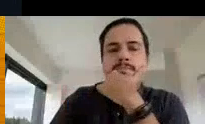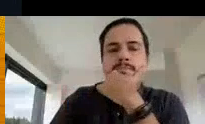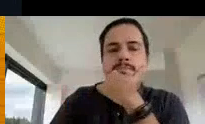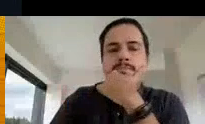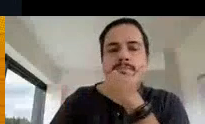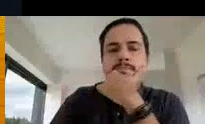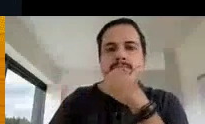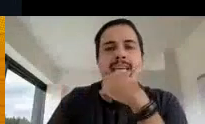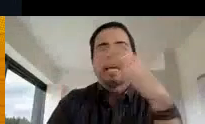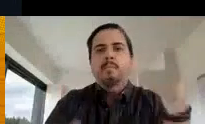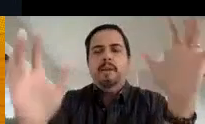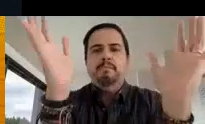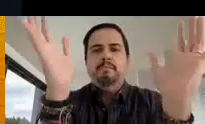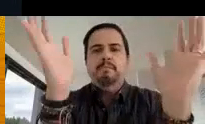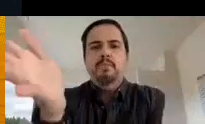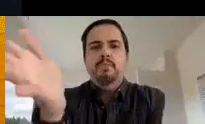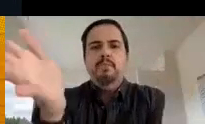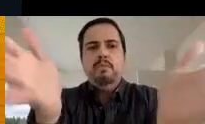tá?